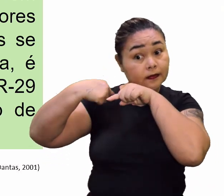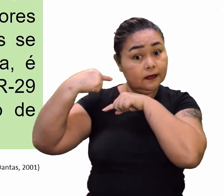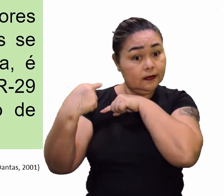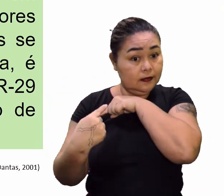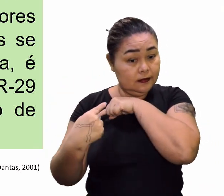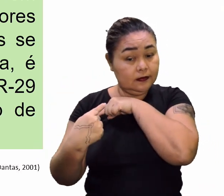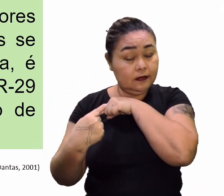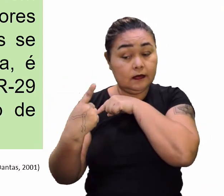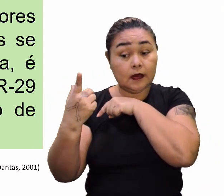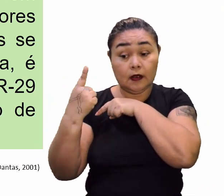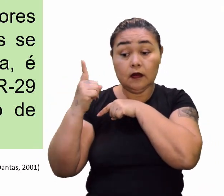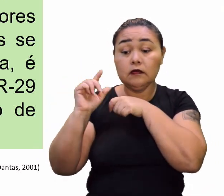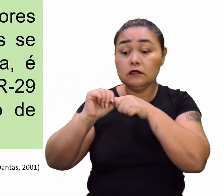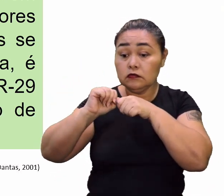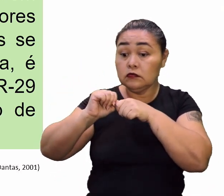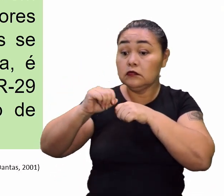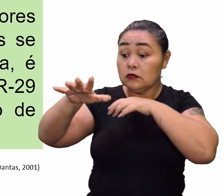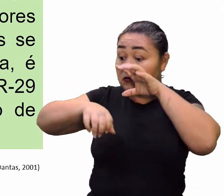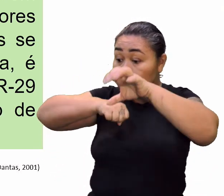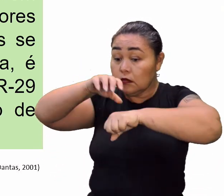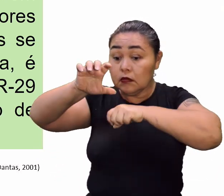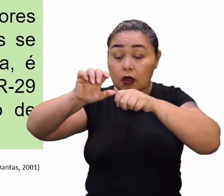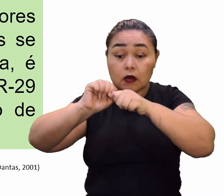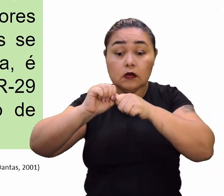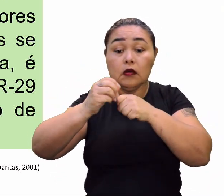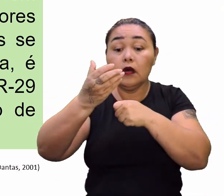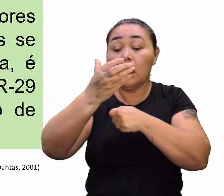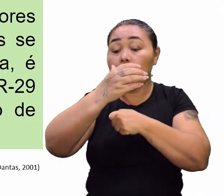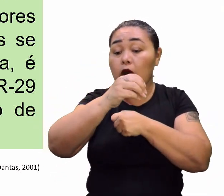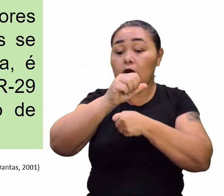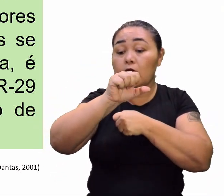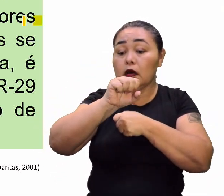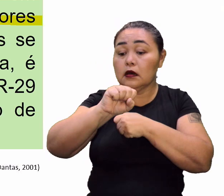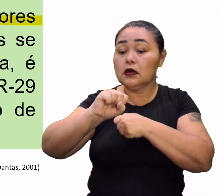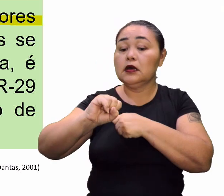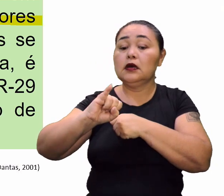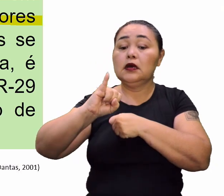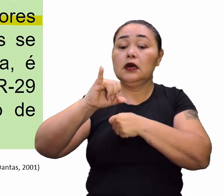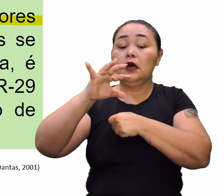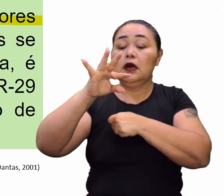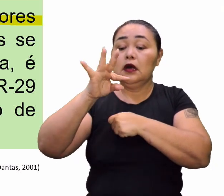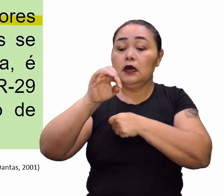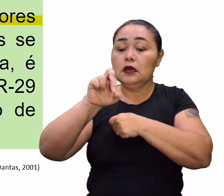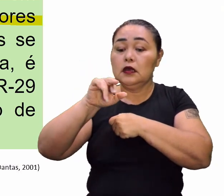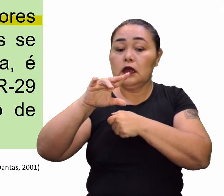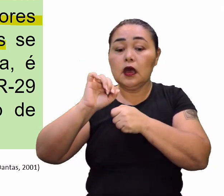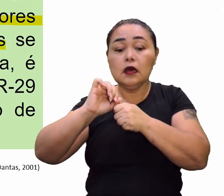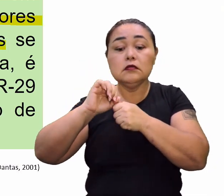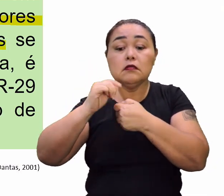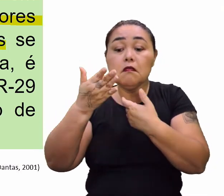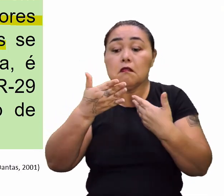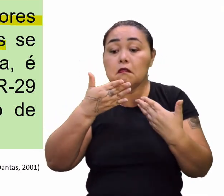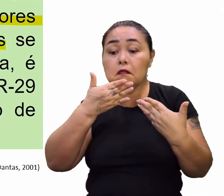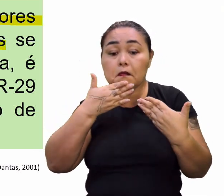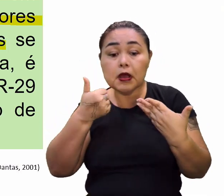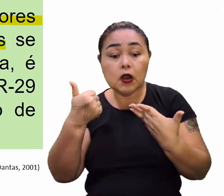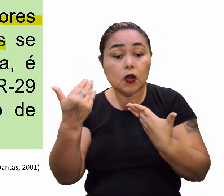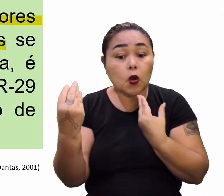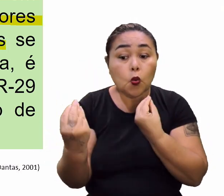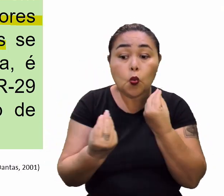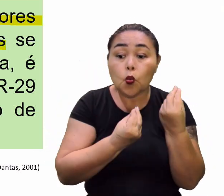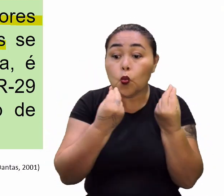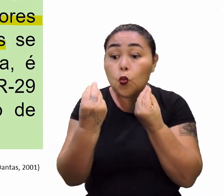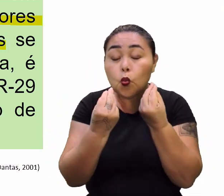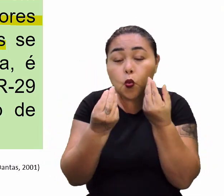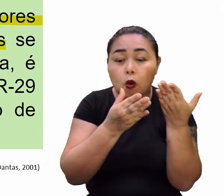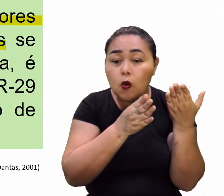viu que ficou grande a produção de cassiterita, a gente teve a necessidade de melhorar o escoamento dessa produção.